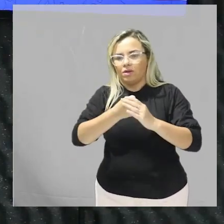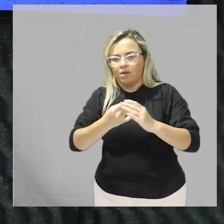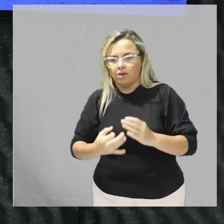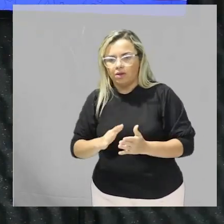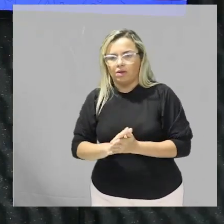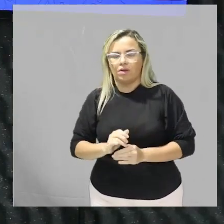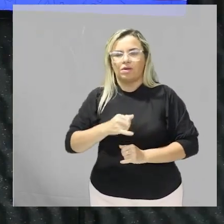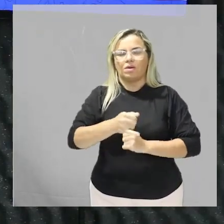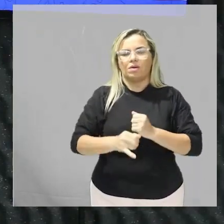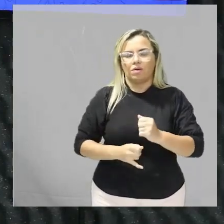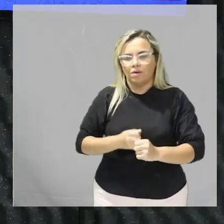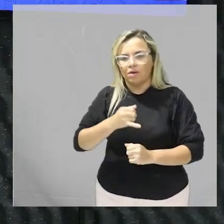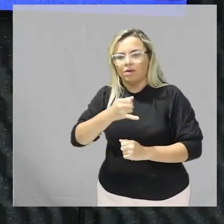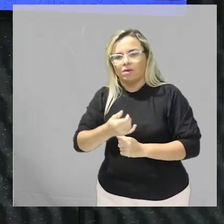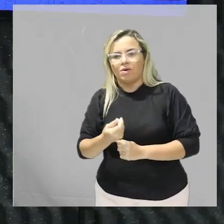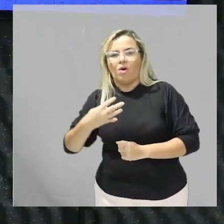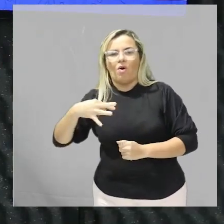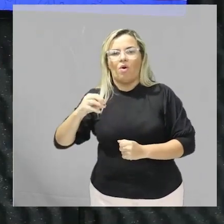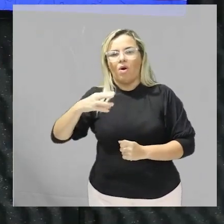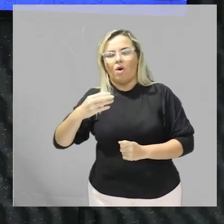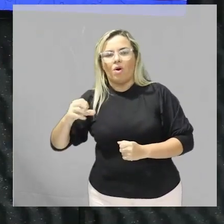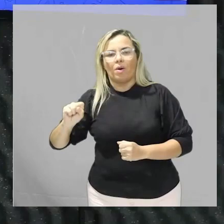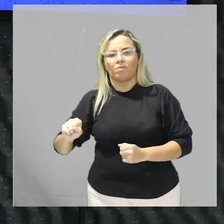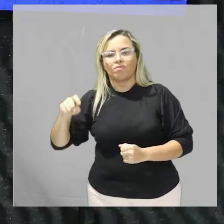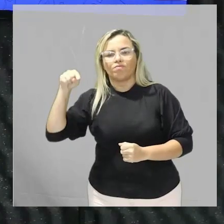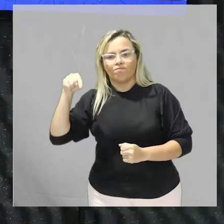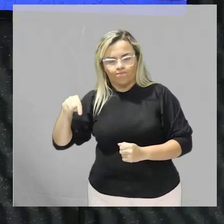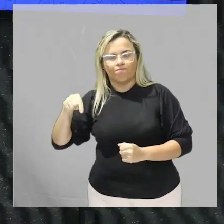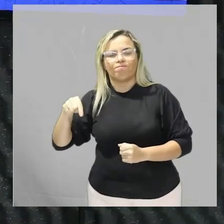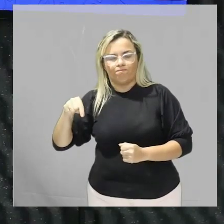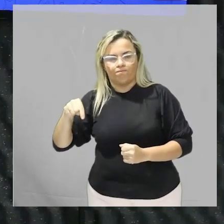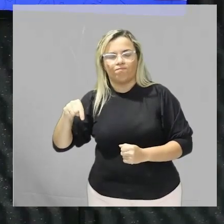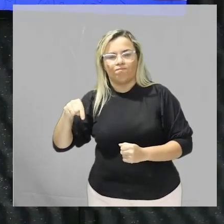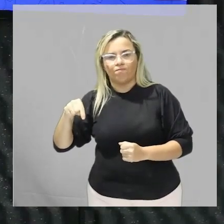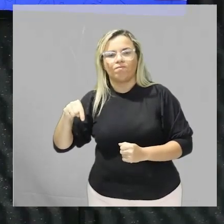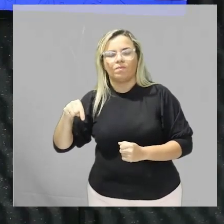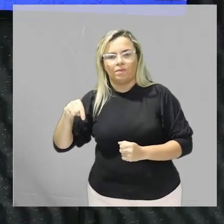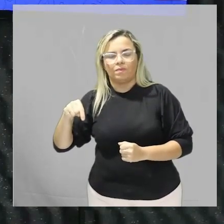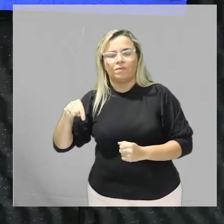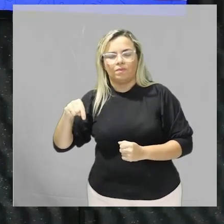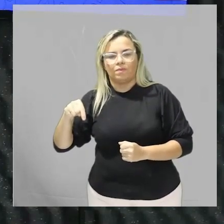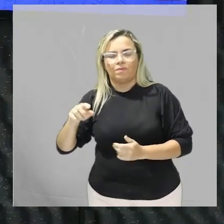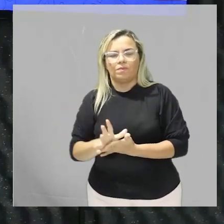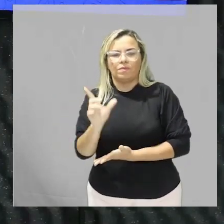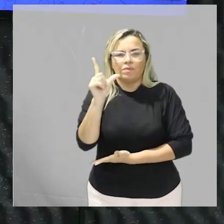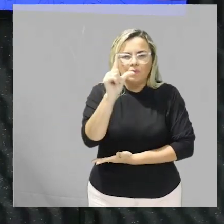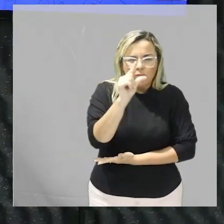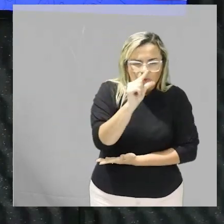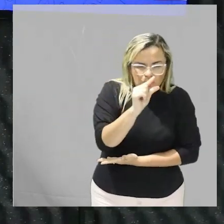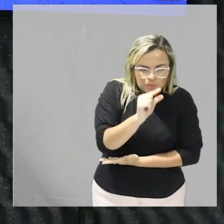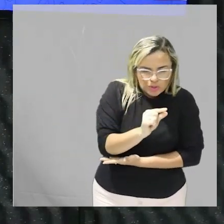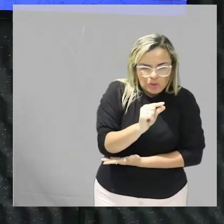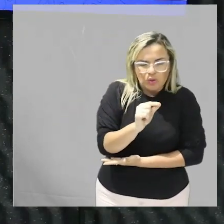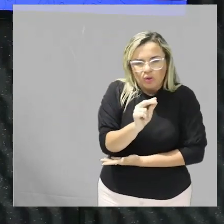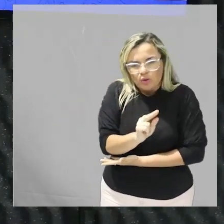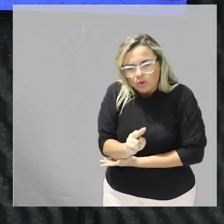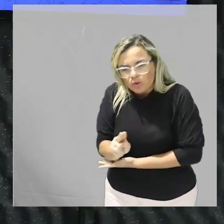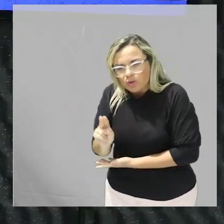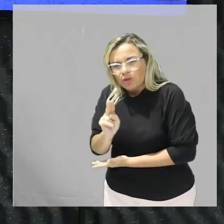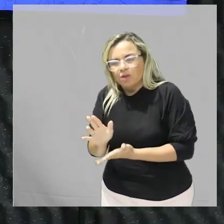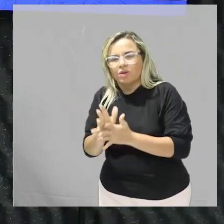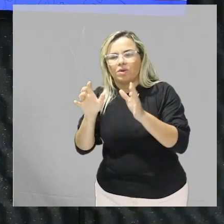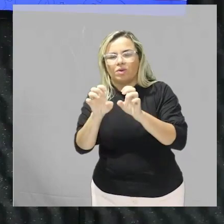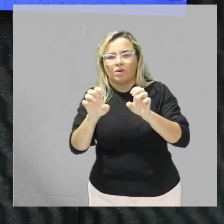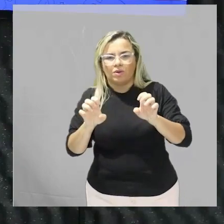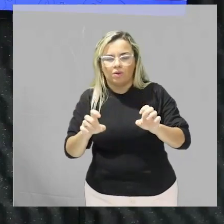átomo. Então, os átomos, eles são, digamos assim, a menor unidade ou a menor